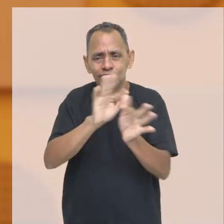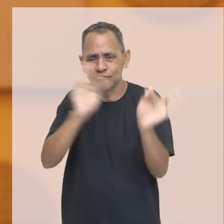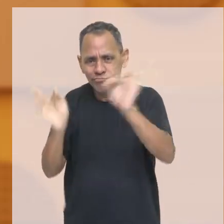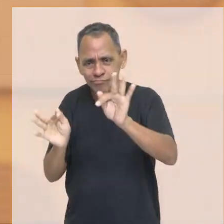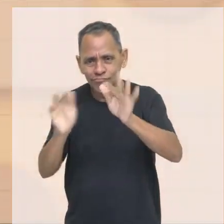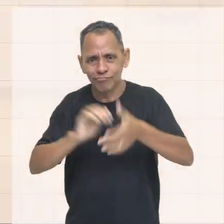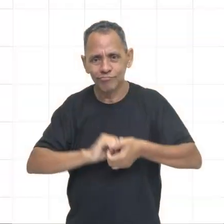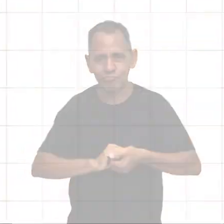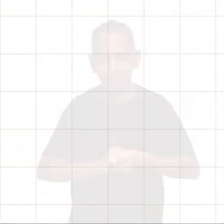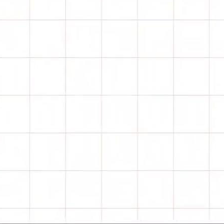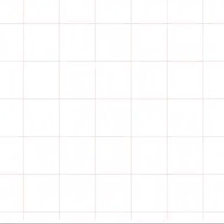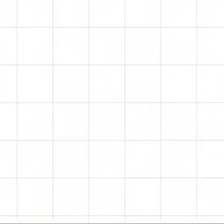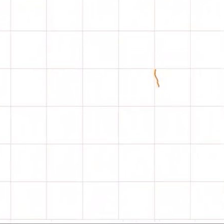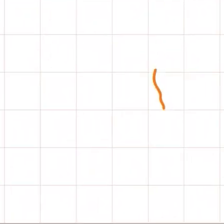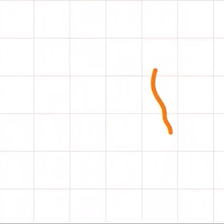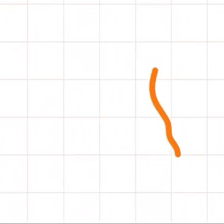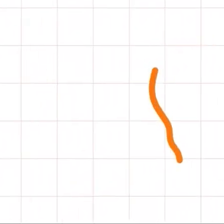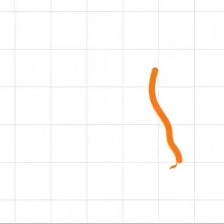aula.